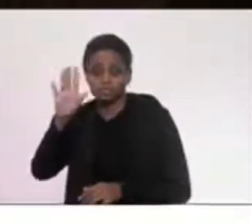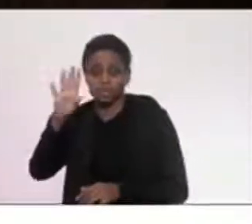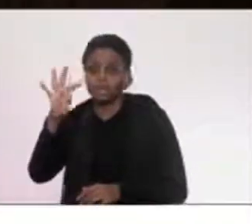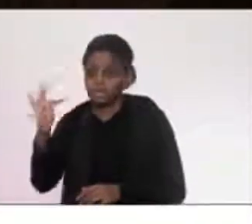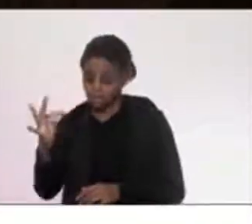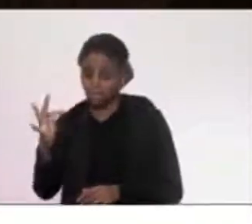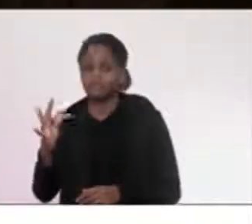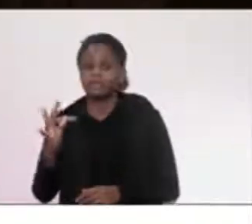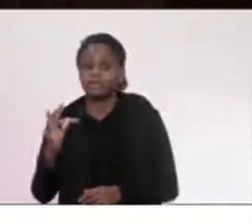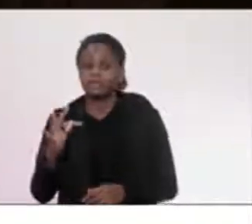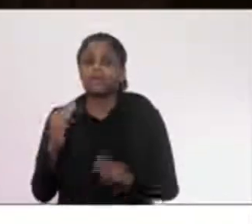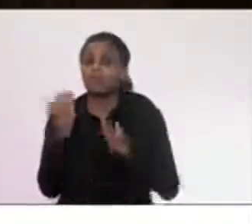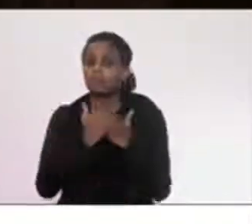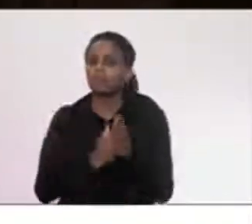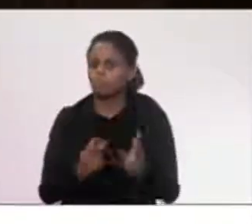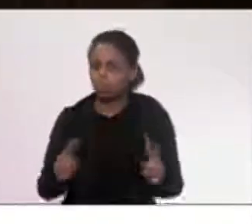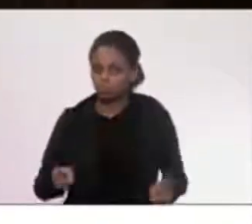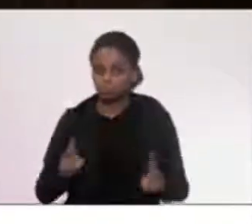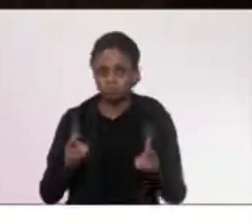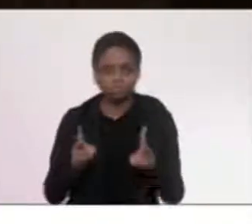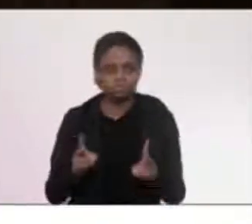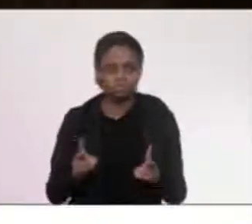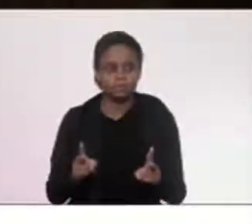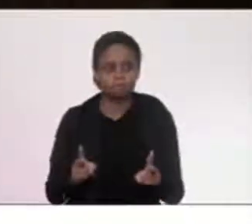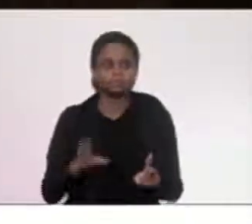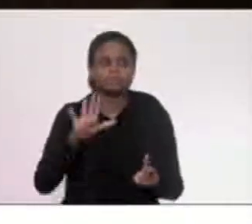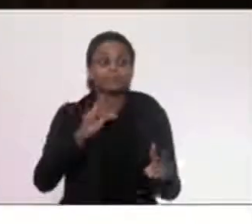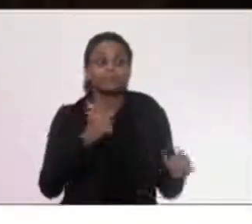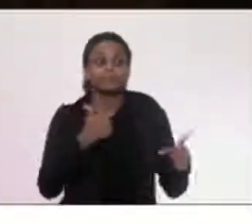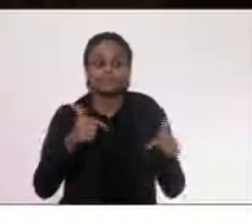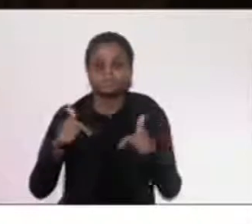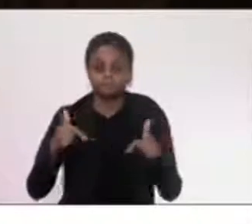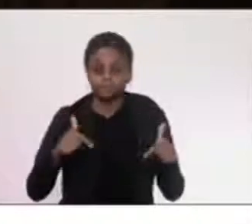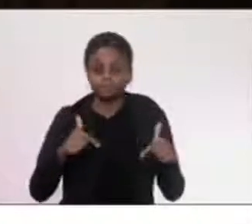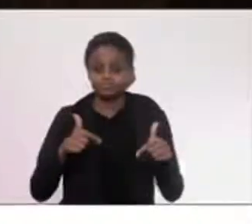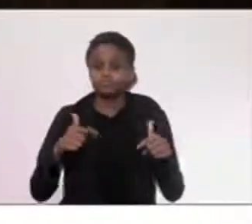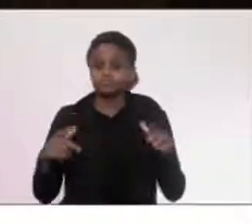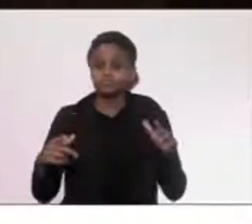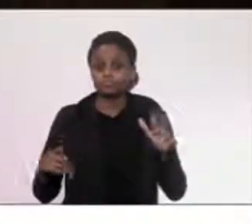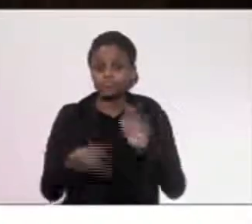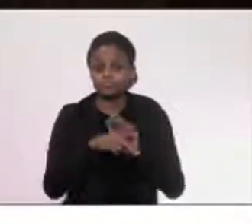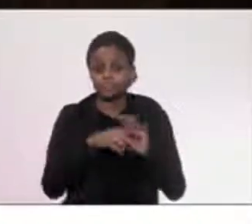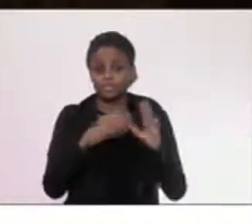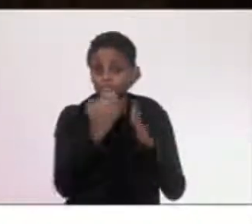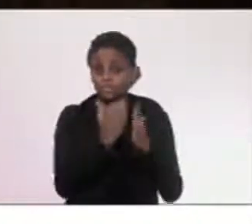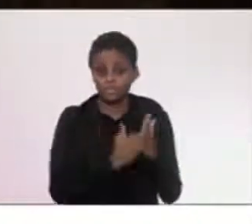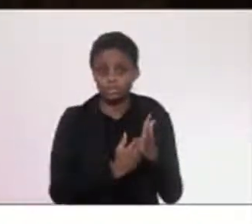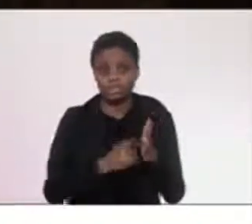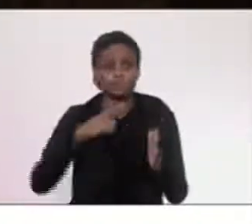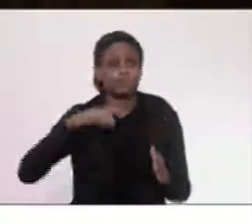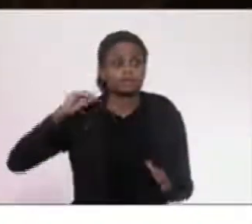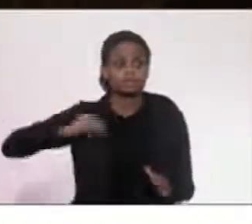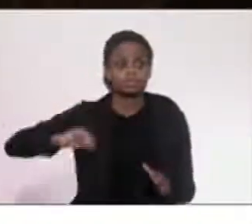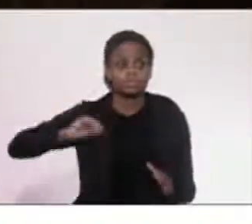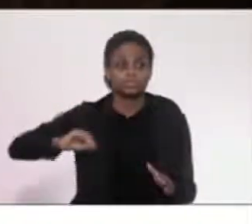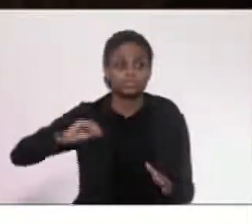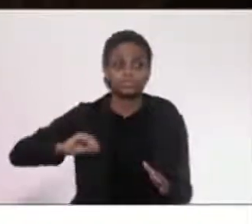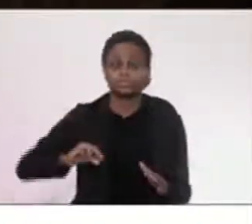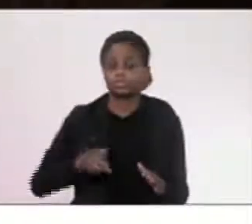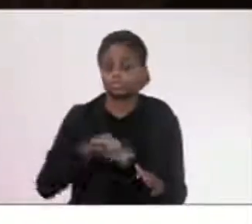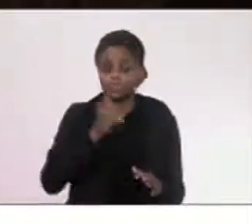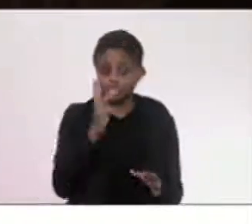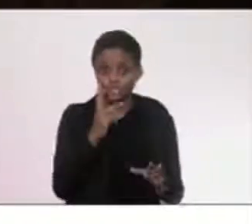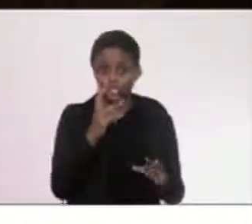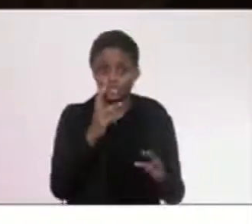programa ainda se manter, os trabalhadores desse programa receberam os salários dos 3